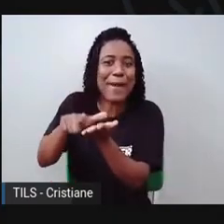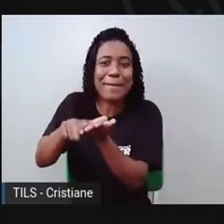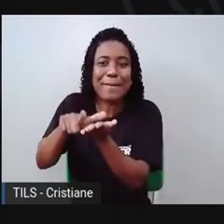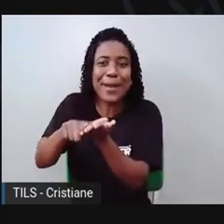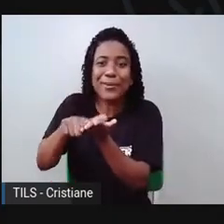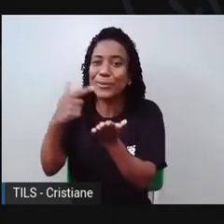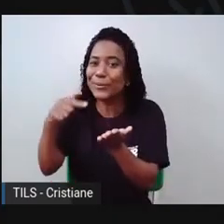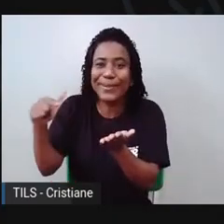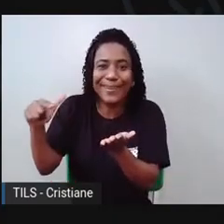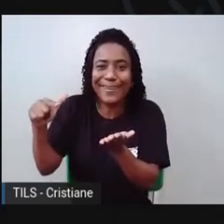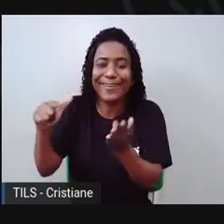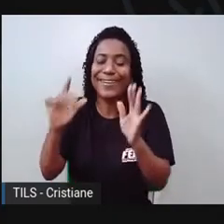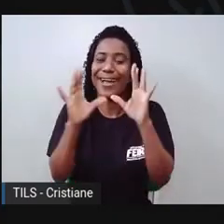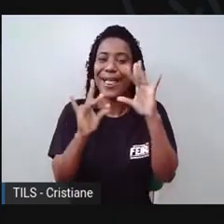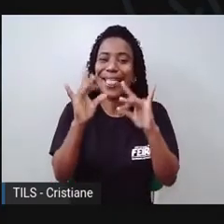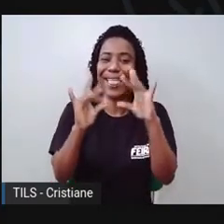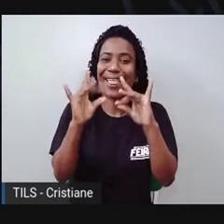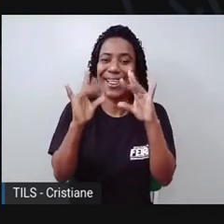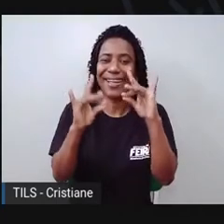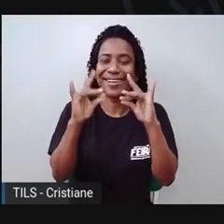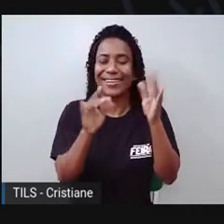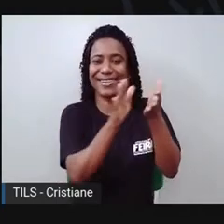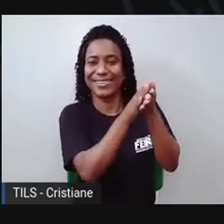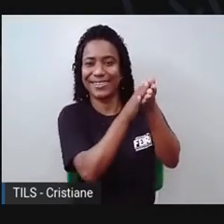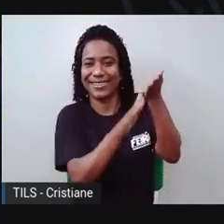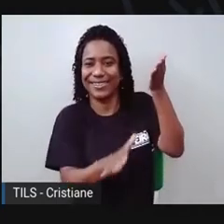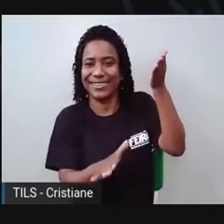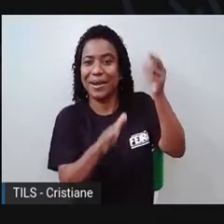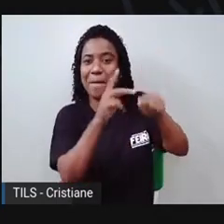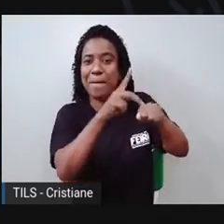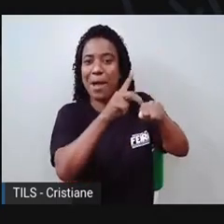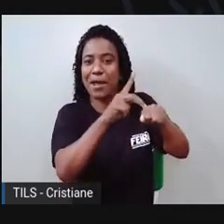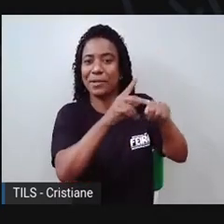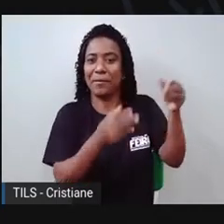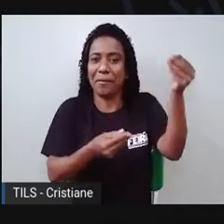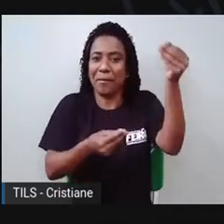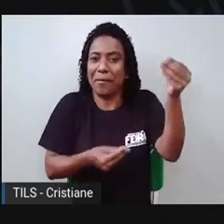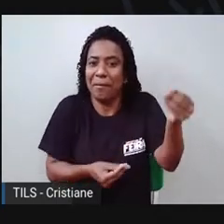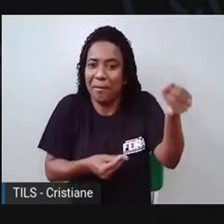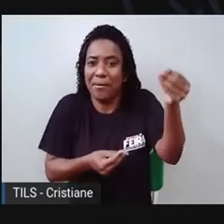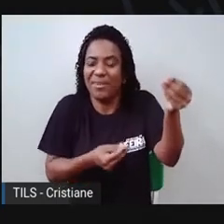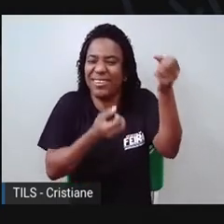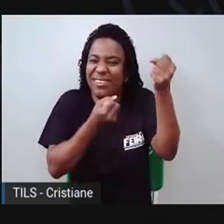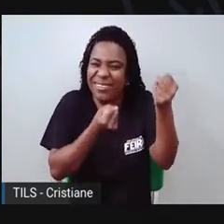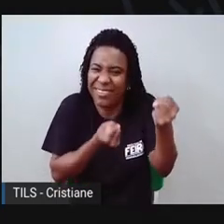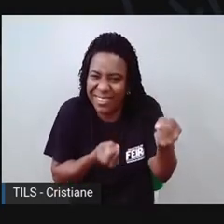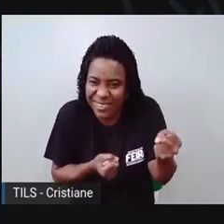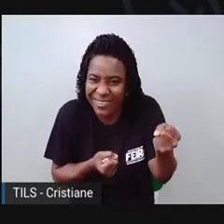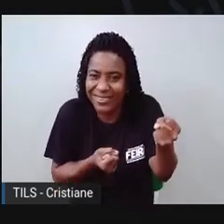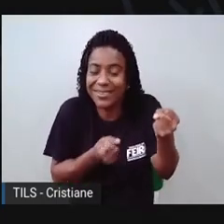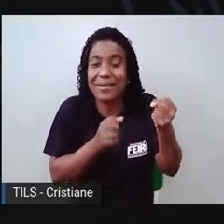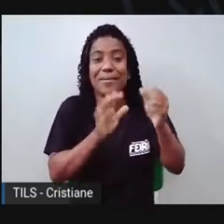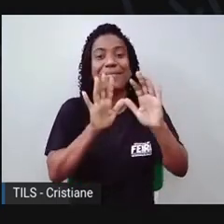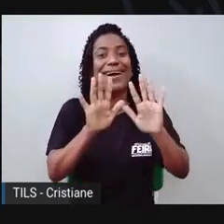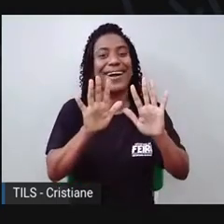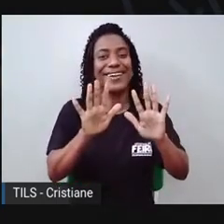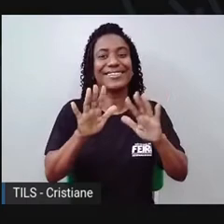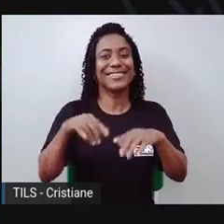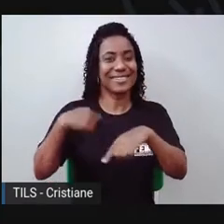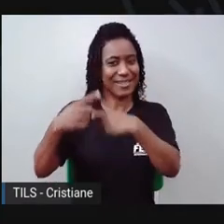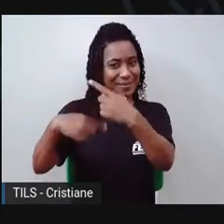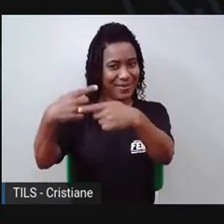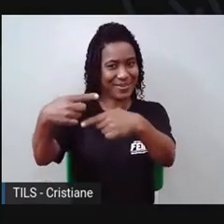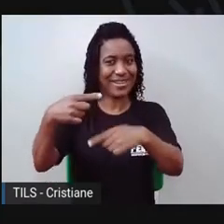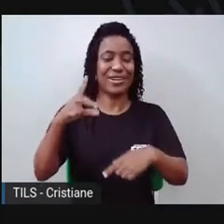de argila dentro da mochila? Ia pesar, né? Mas, graças a Deus, os chineses descobriram